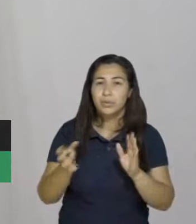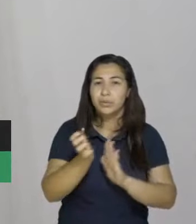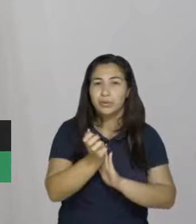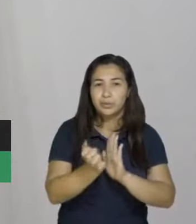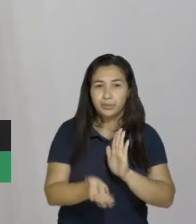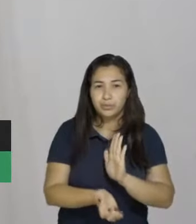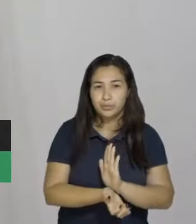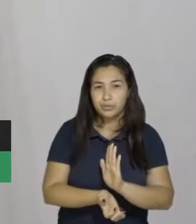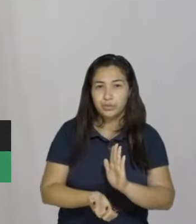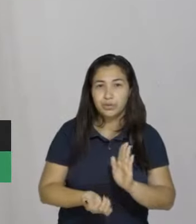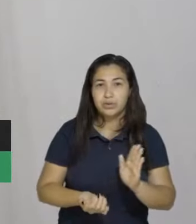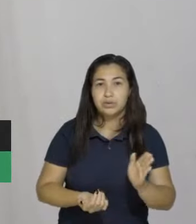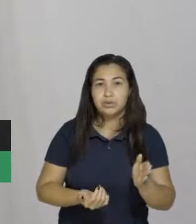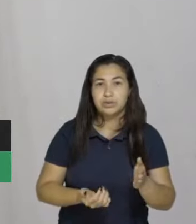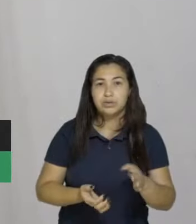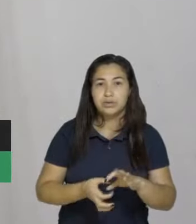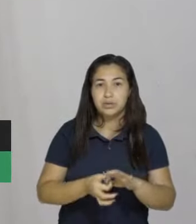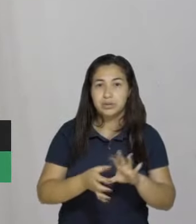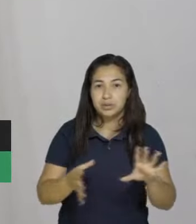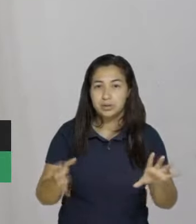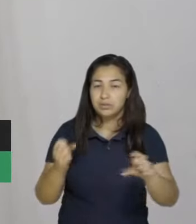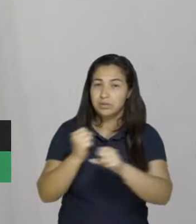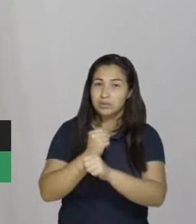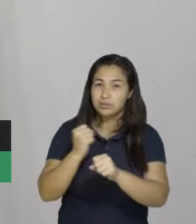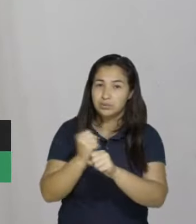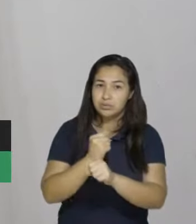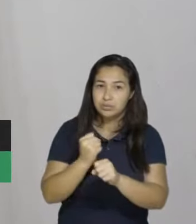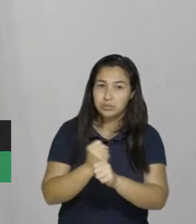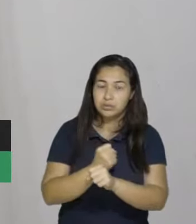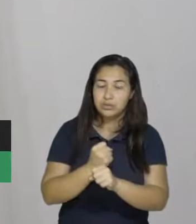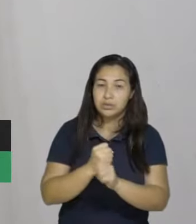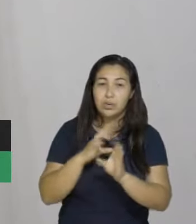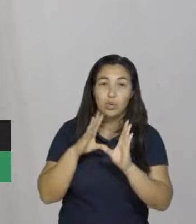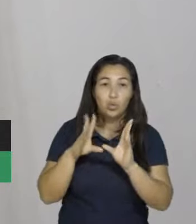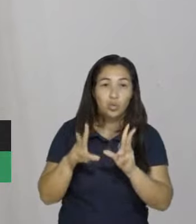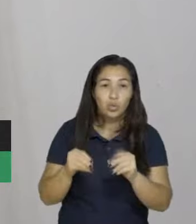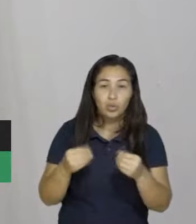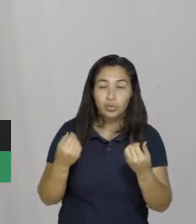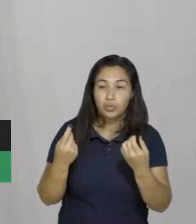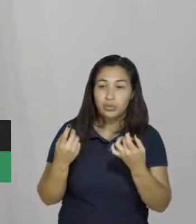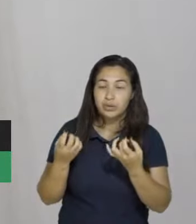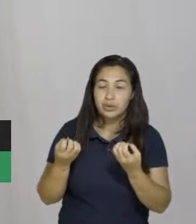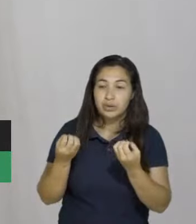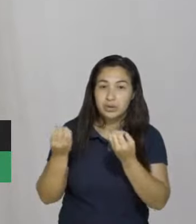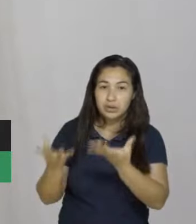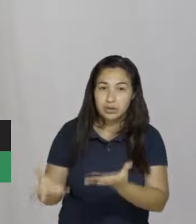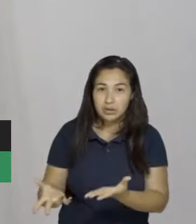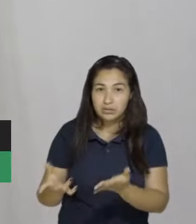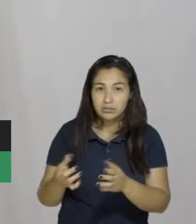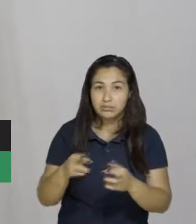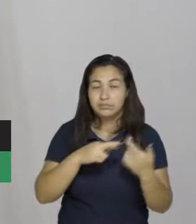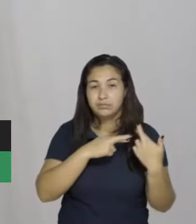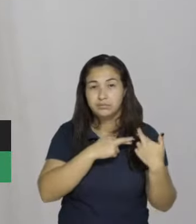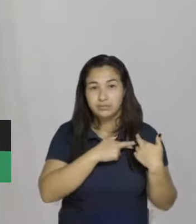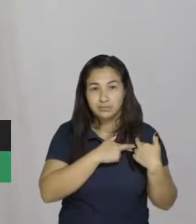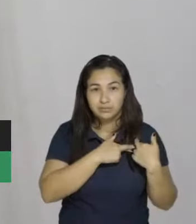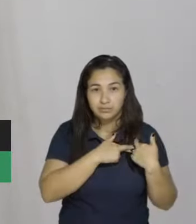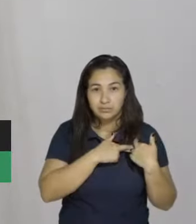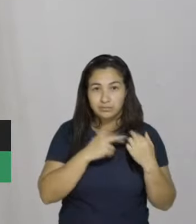que você emita um alvará de construção. Então você transfere toda essa responsabilidade da análise para